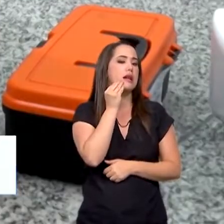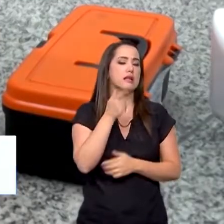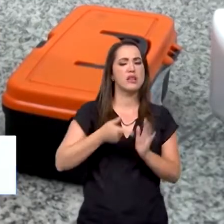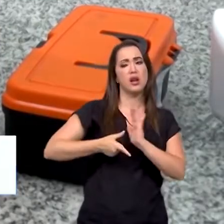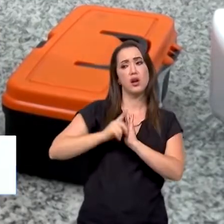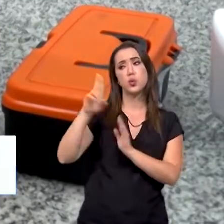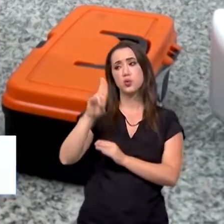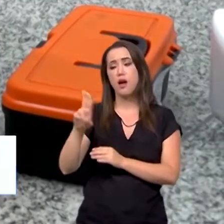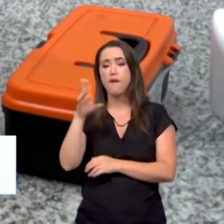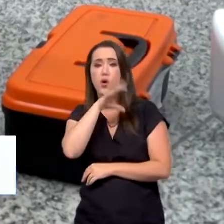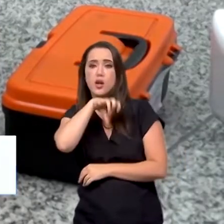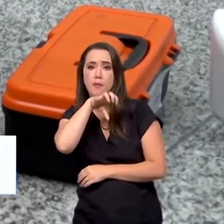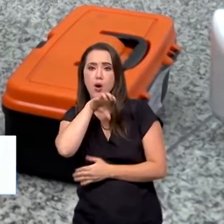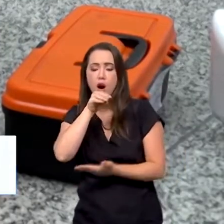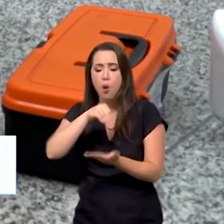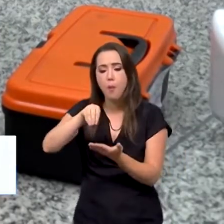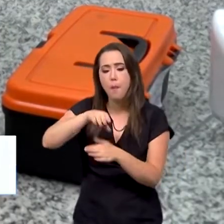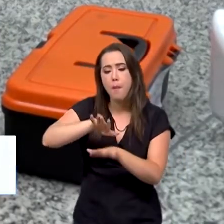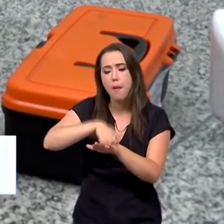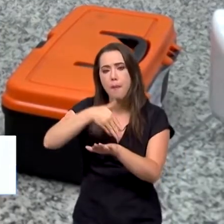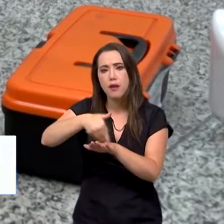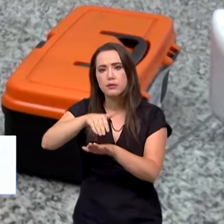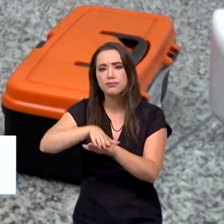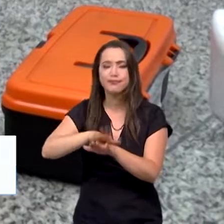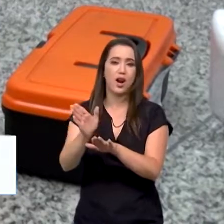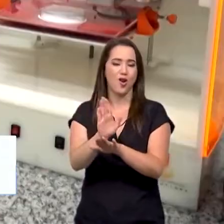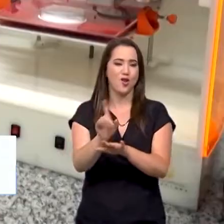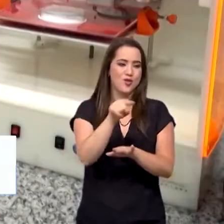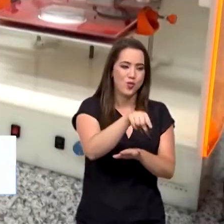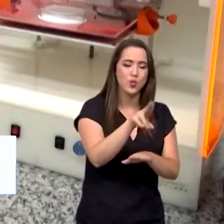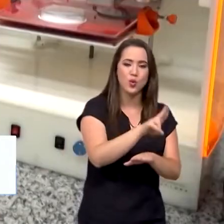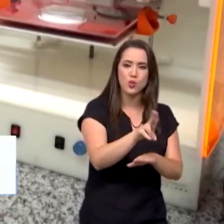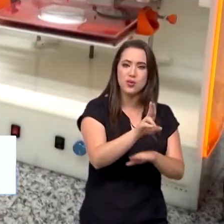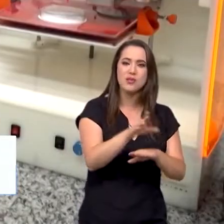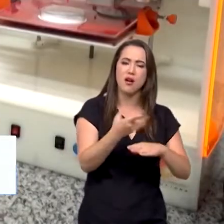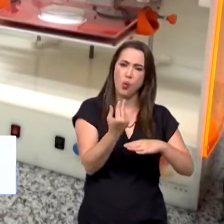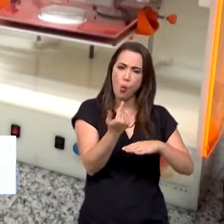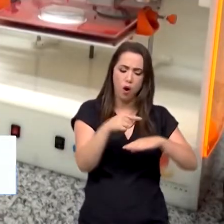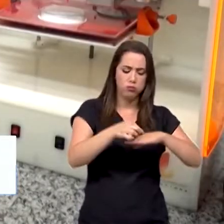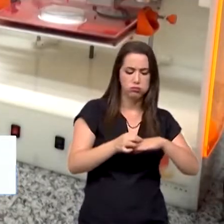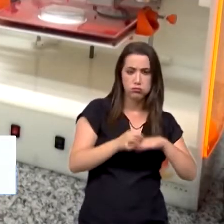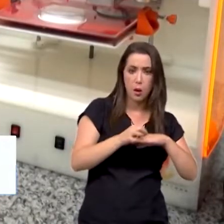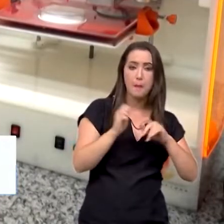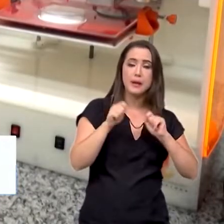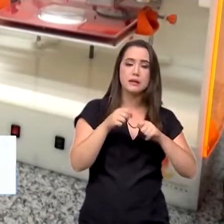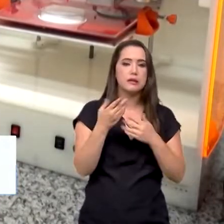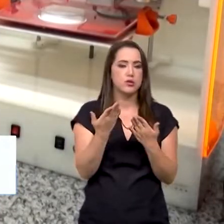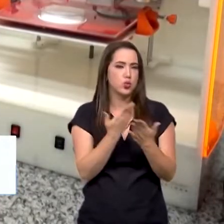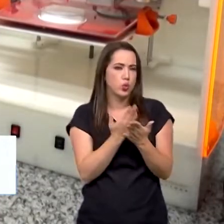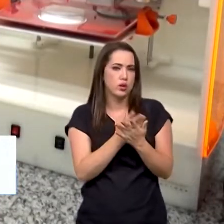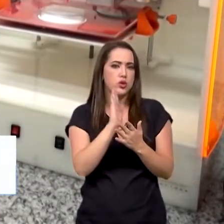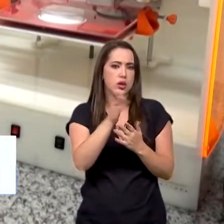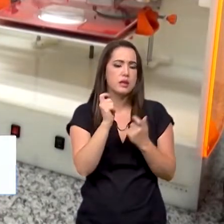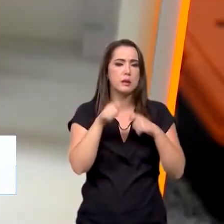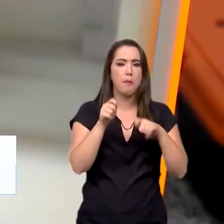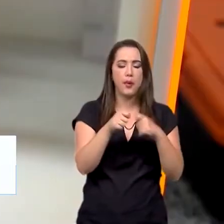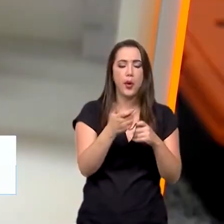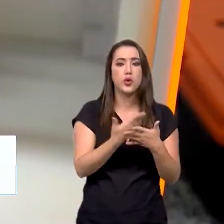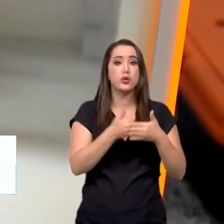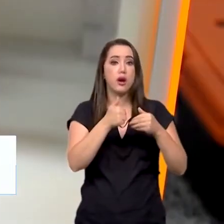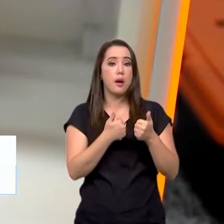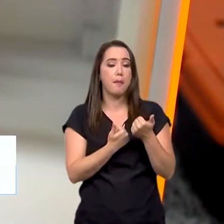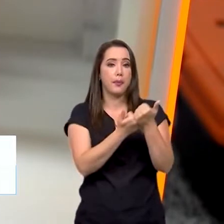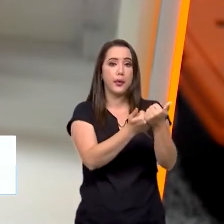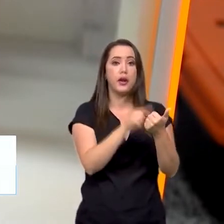animais, mas estuda formas de usar a tecnologia para a construção de curativos capazes de regenerar a